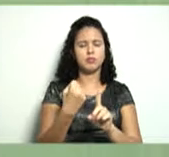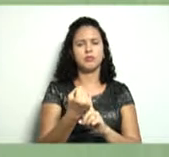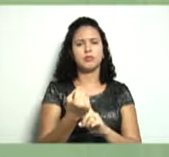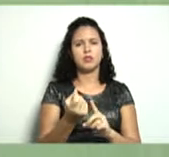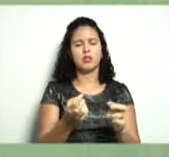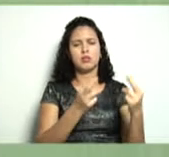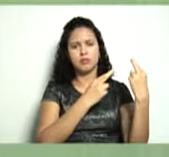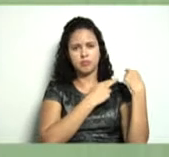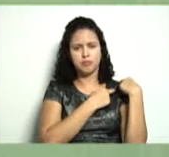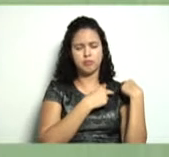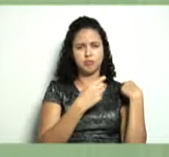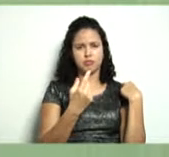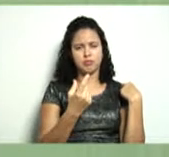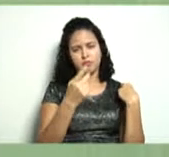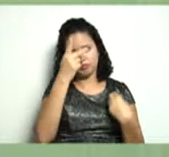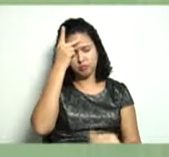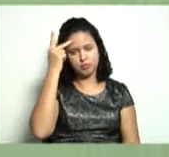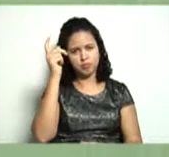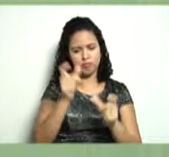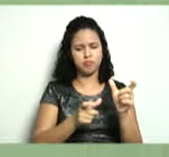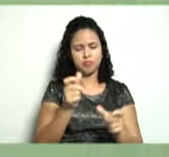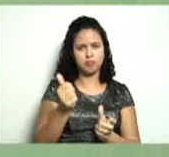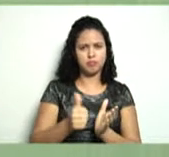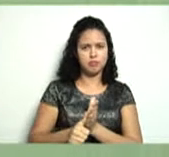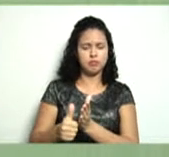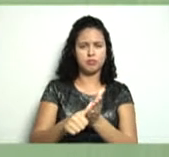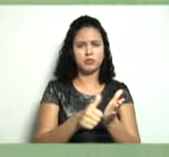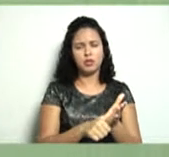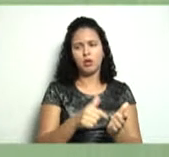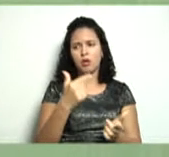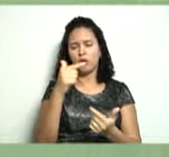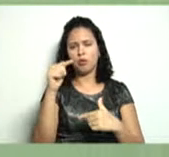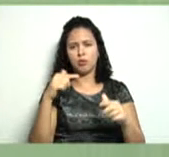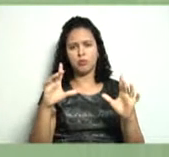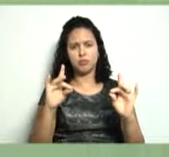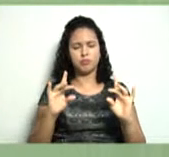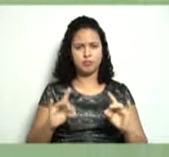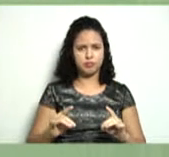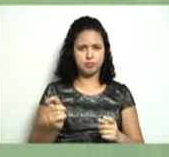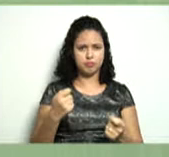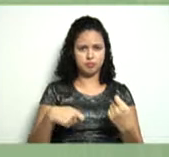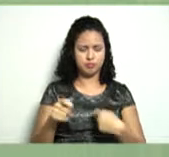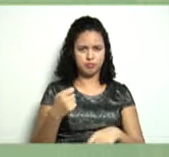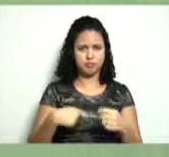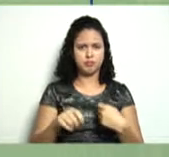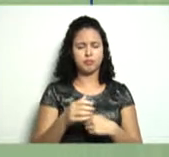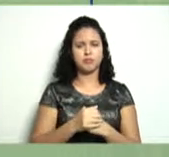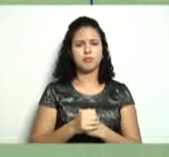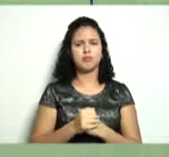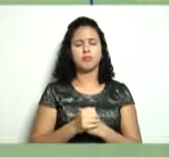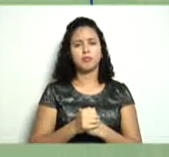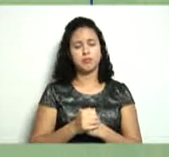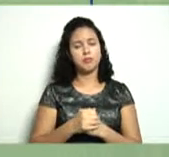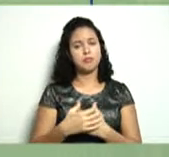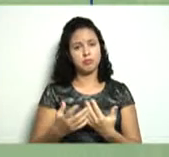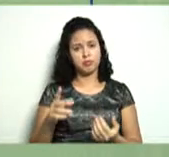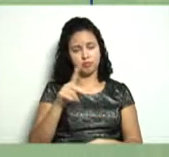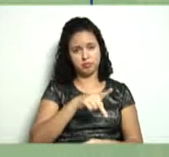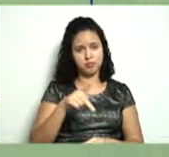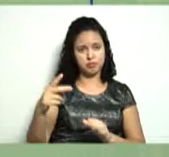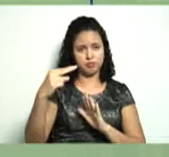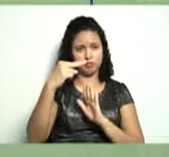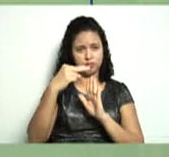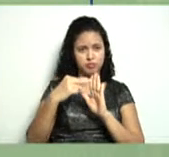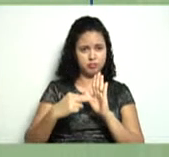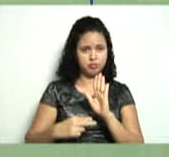responsabilidade, o número mínimo de associados e outros detalhes administrativos. Conforme a leitura do professor aqui, ó, nós